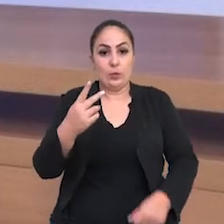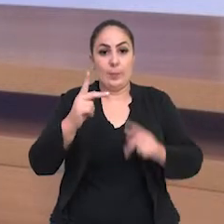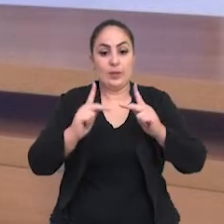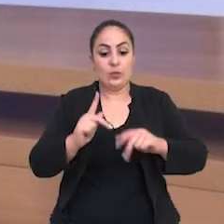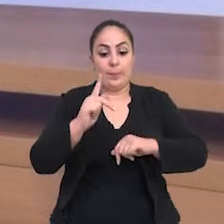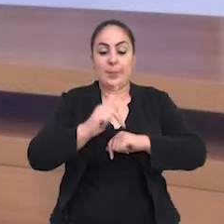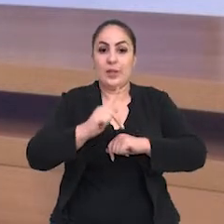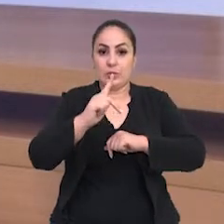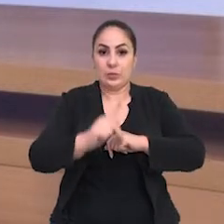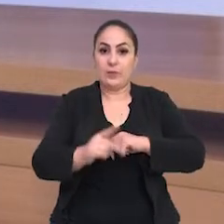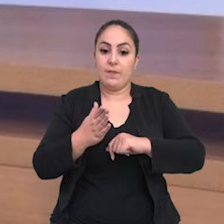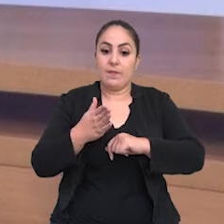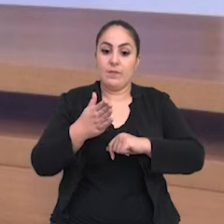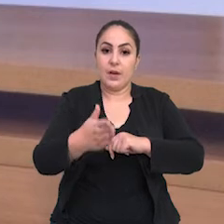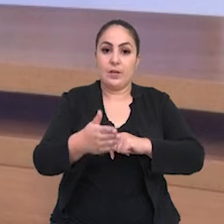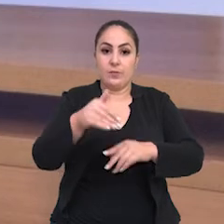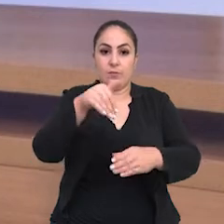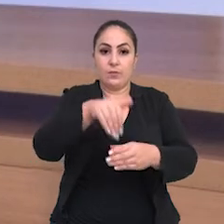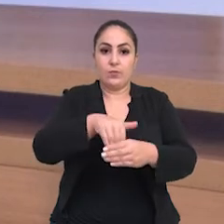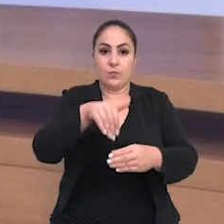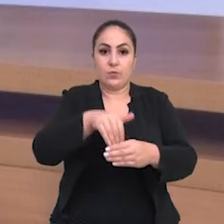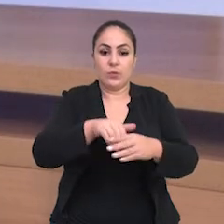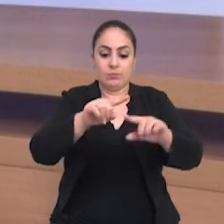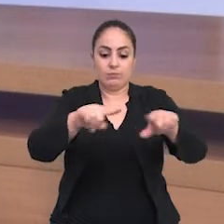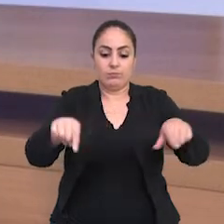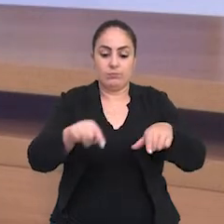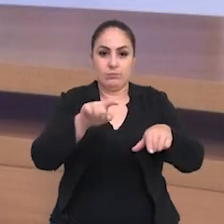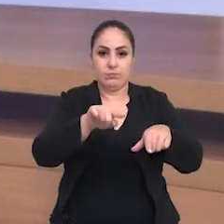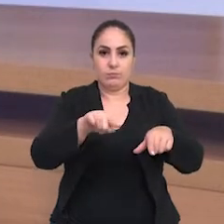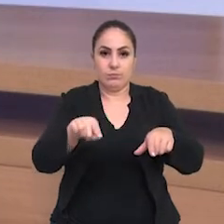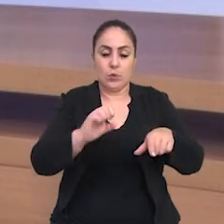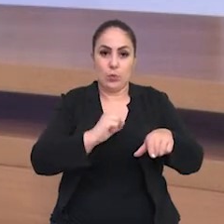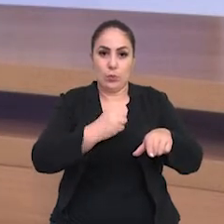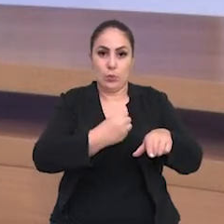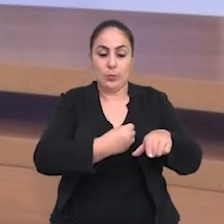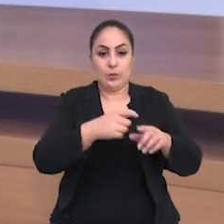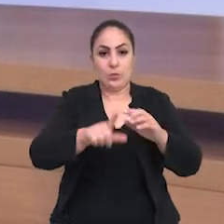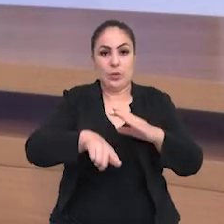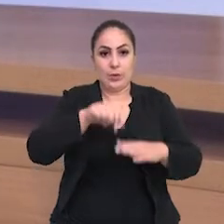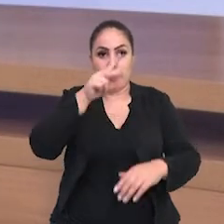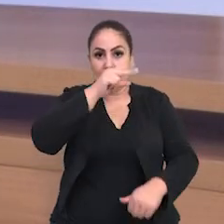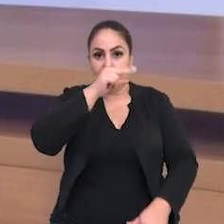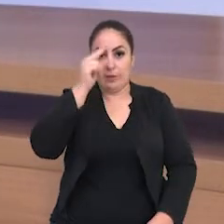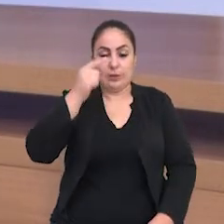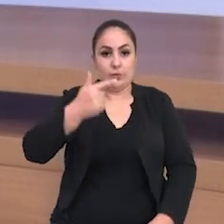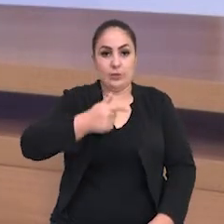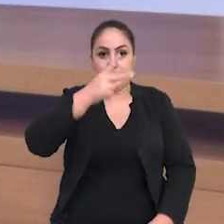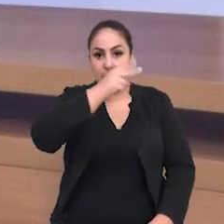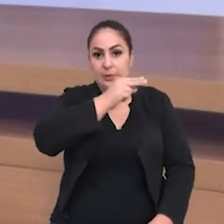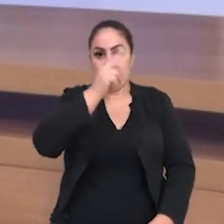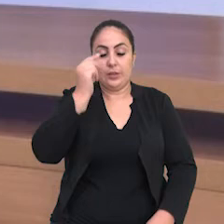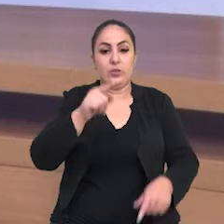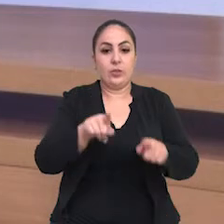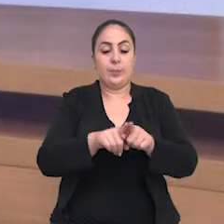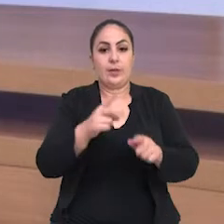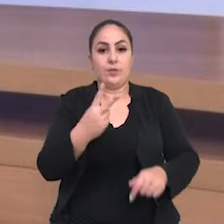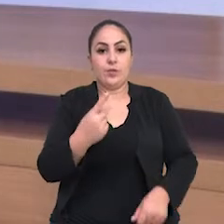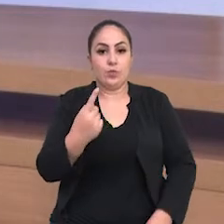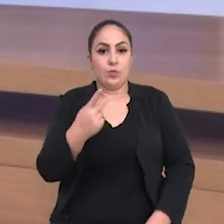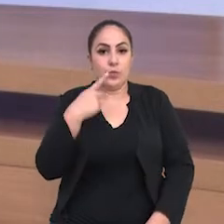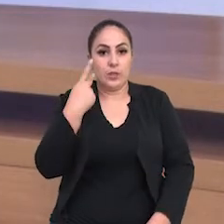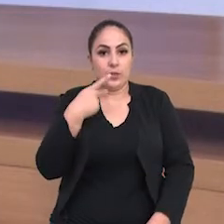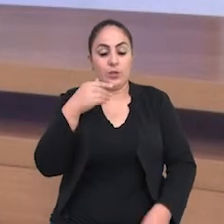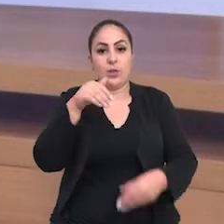146.664 passofundenses devem ir às urnas para escolherem o prefeito e vice-prefeito e mais 21